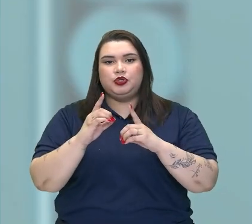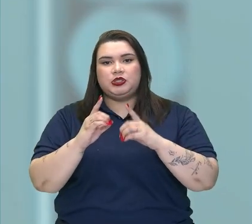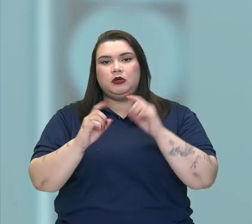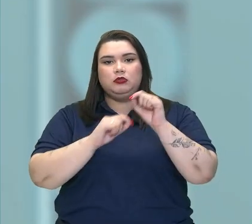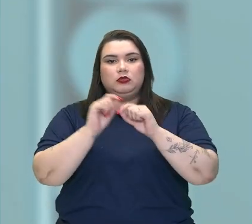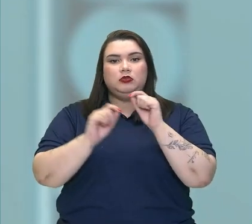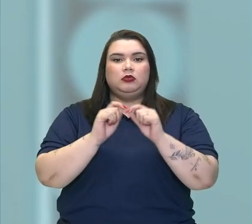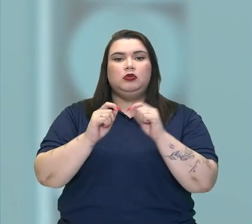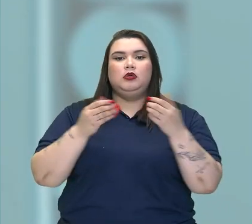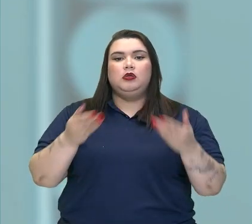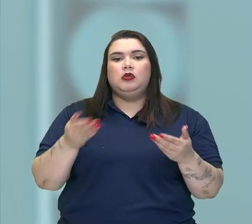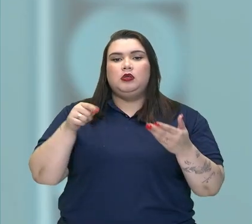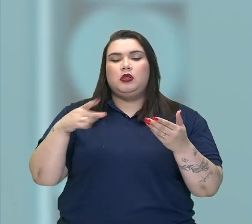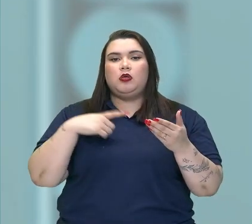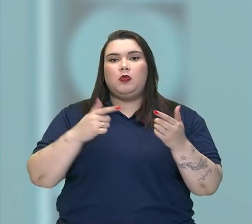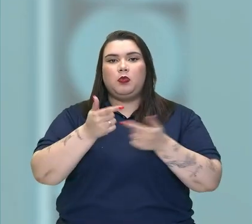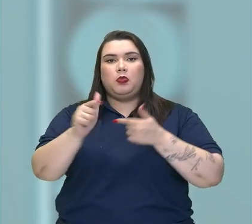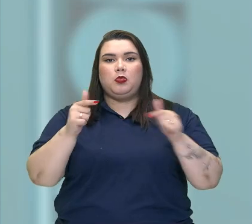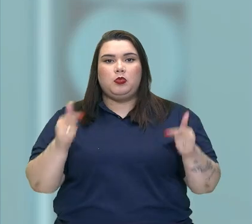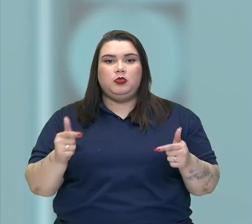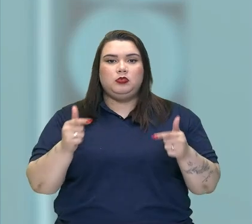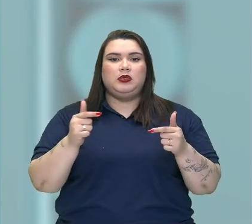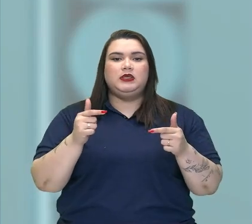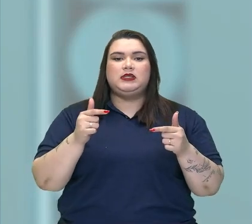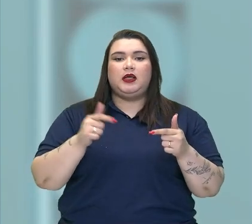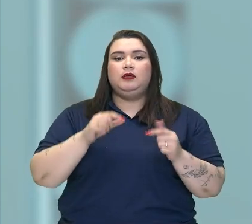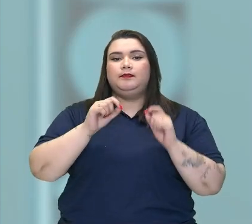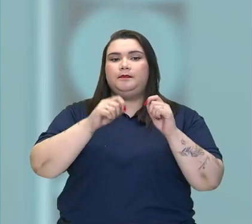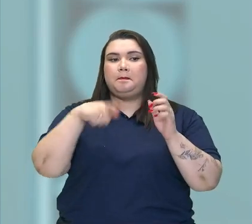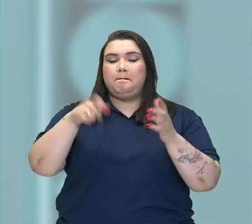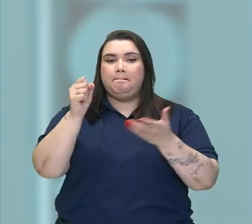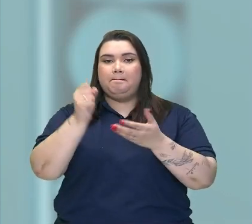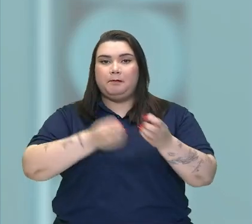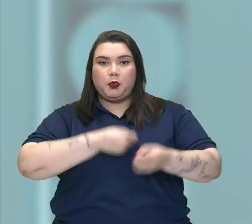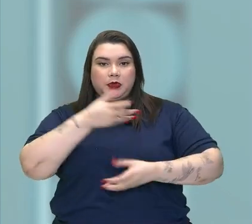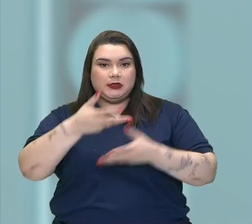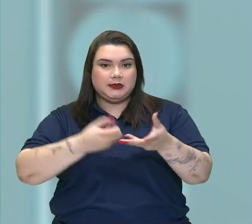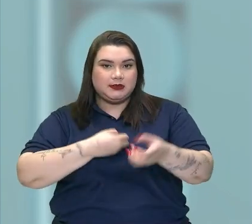esse link entre poesia concreta e